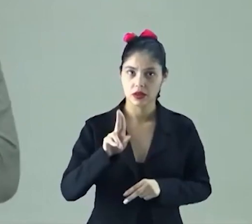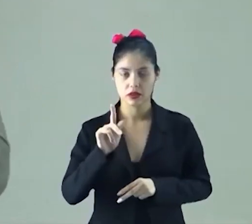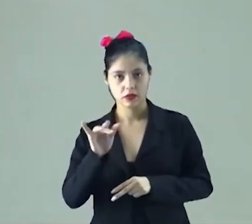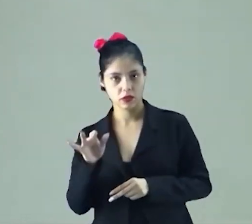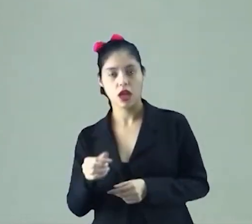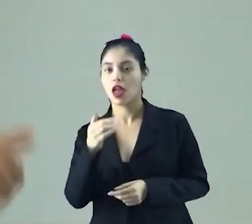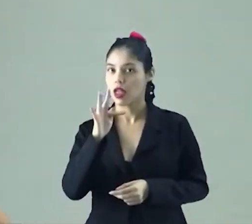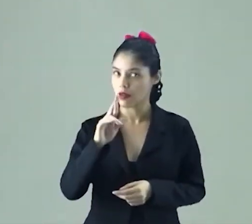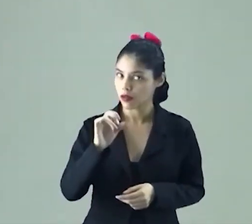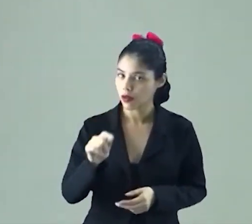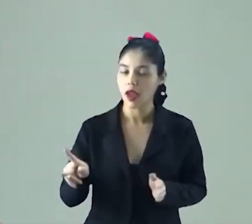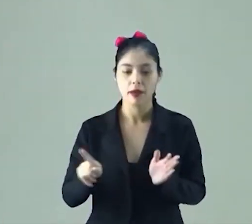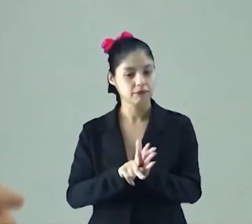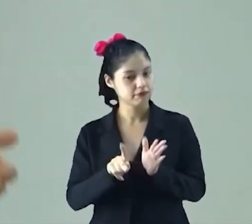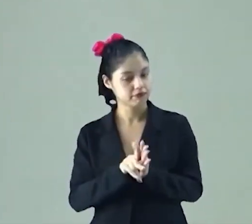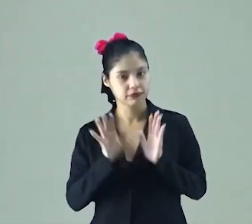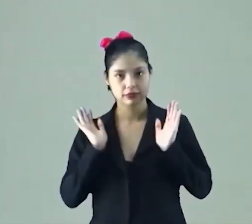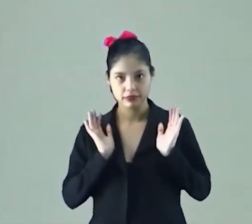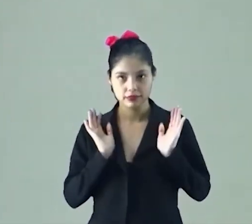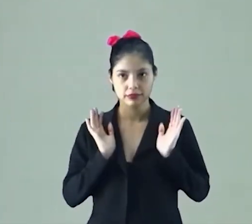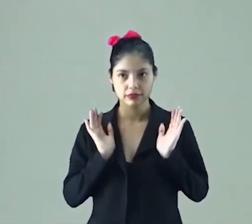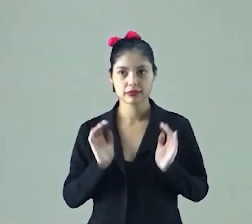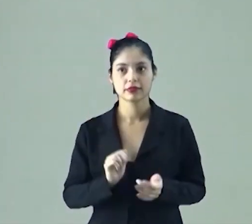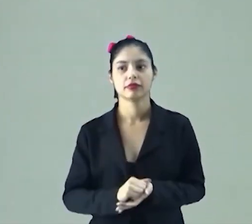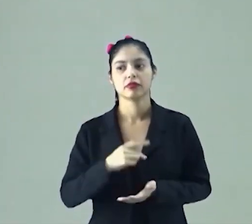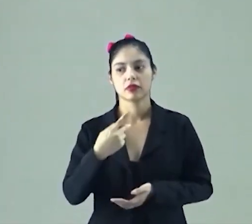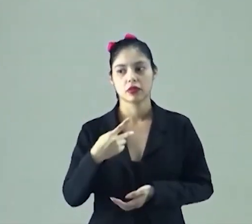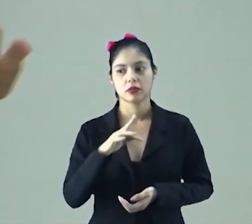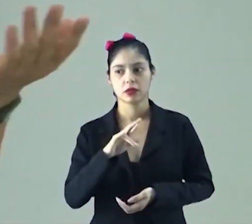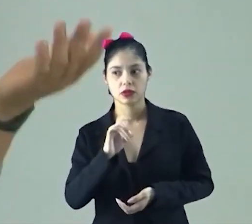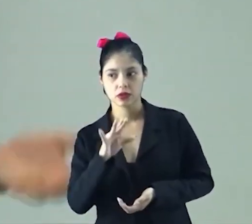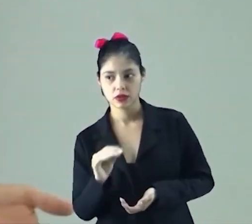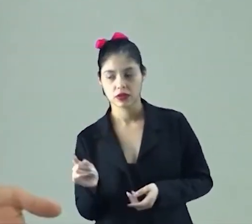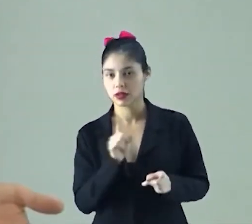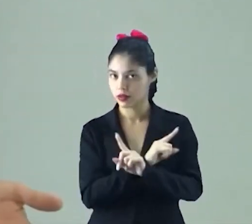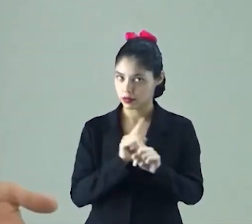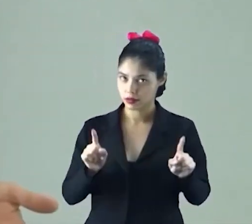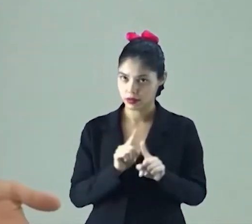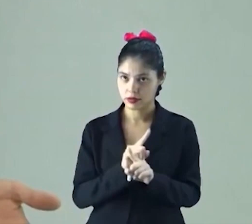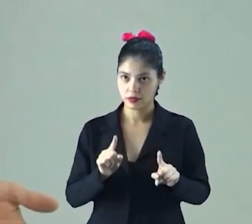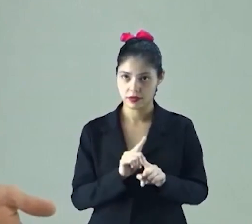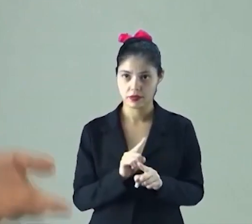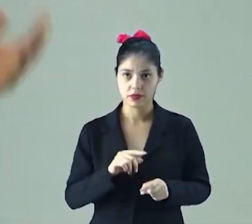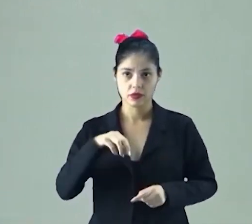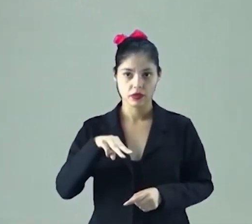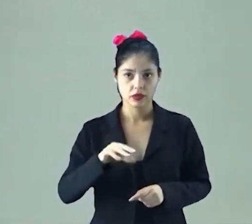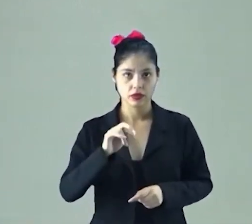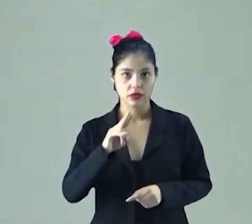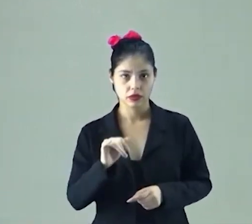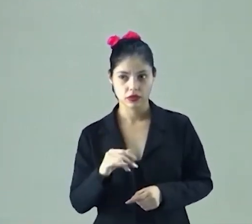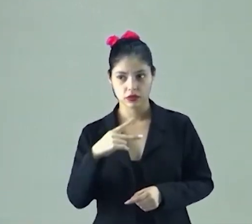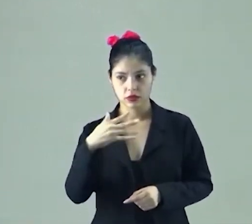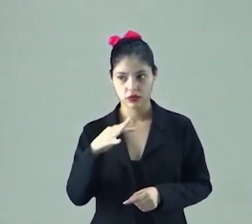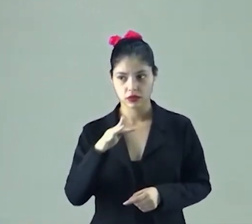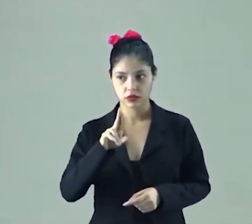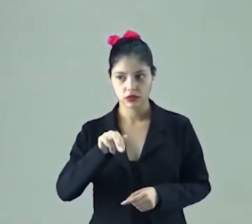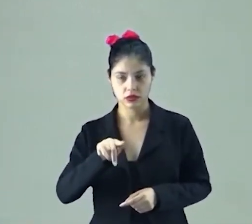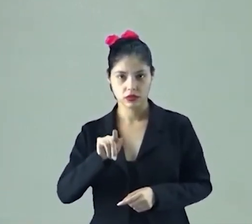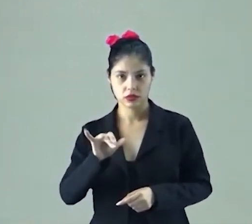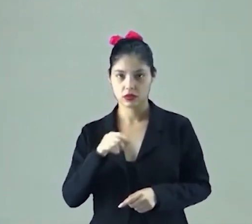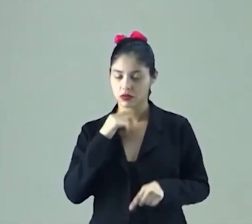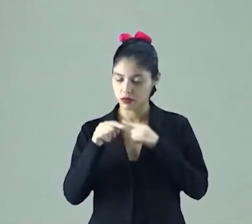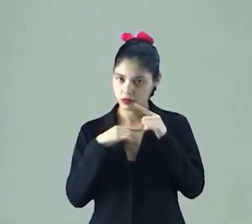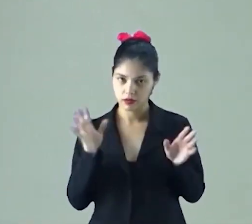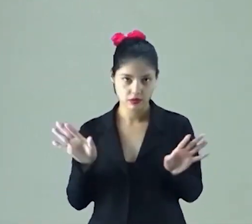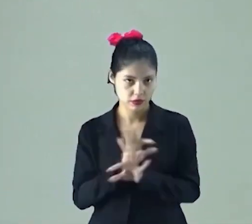animal, e nem é planta, e também não é um protozoário, e também não é um monera. Ele vai ser fungo. Acaba